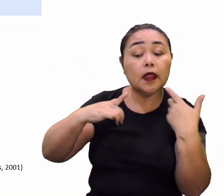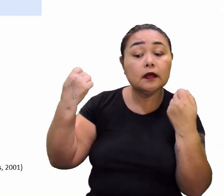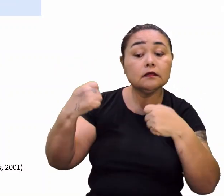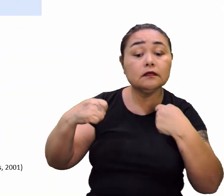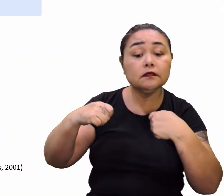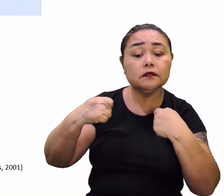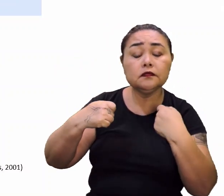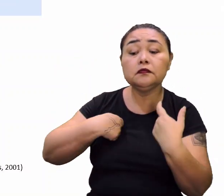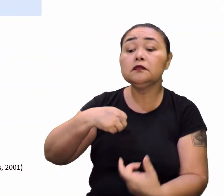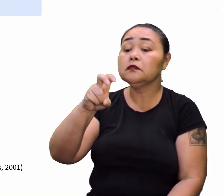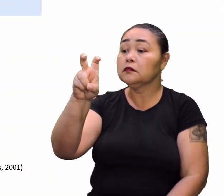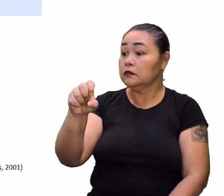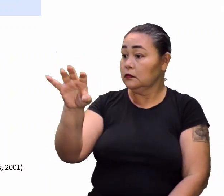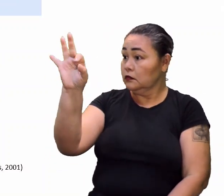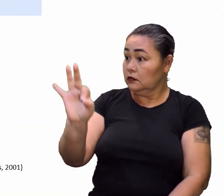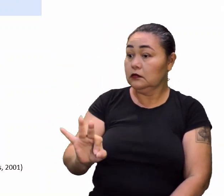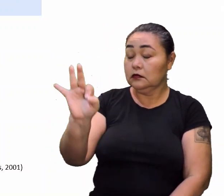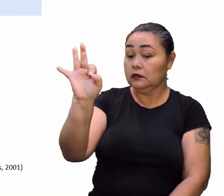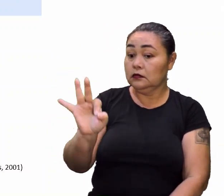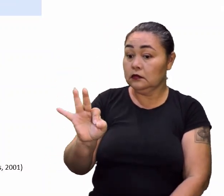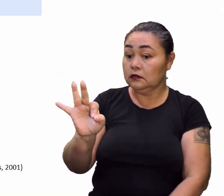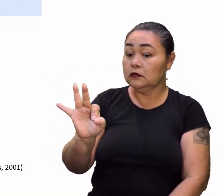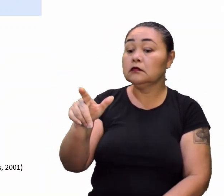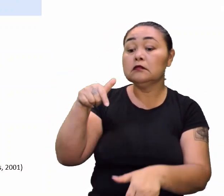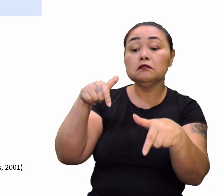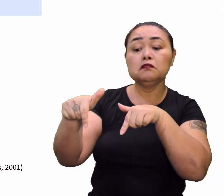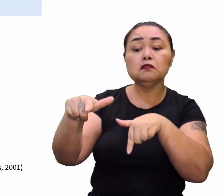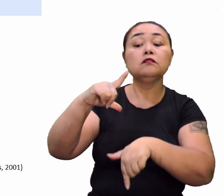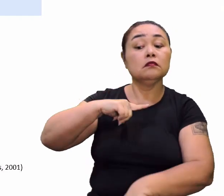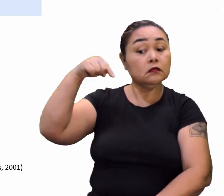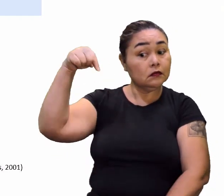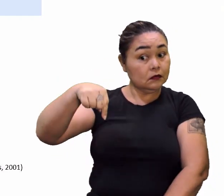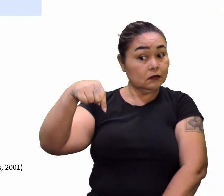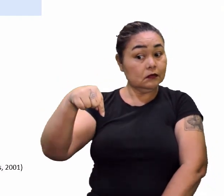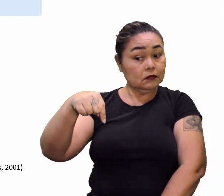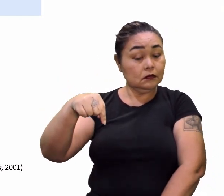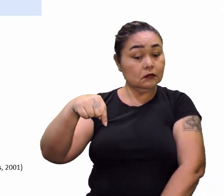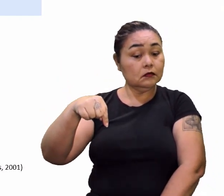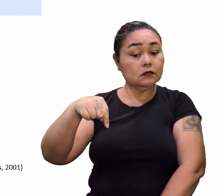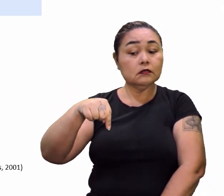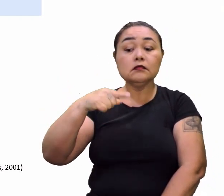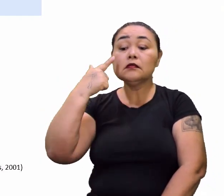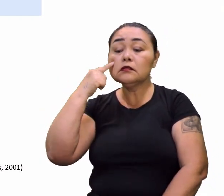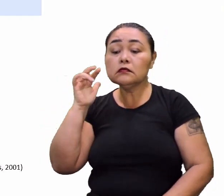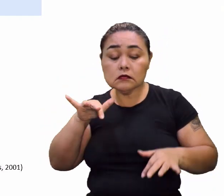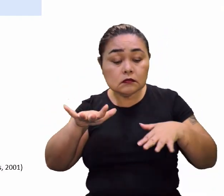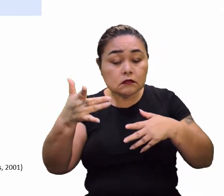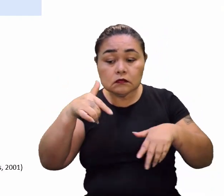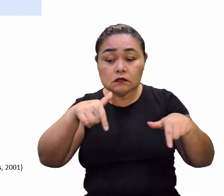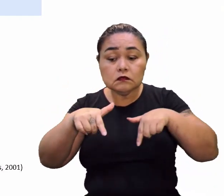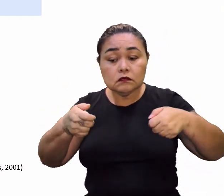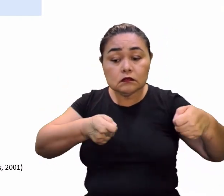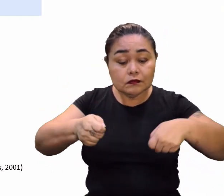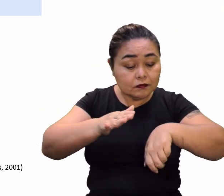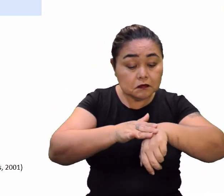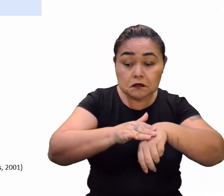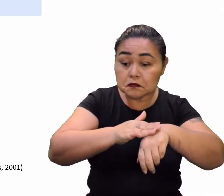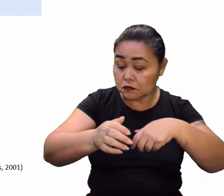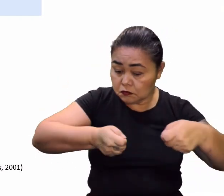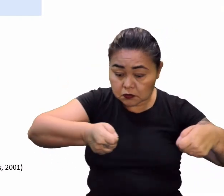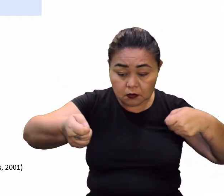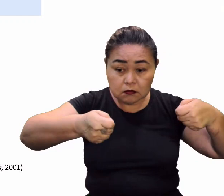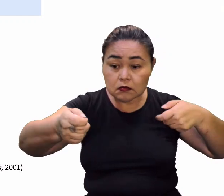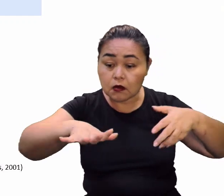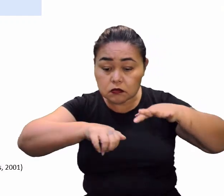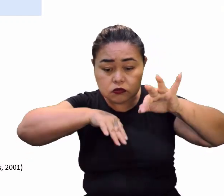exigia 50% da mão de obra que existia aqui, só para garimpagem, meu amigo, porque era manual. Manual.